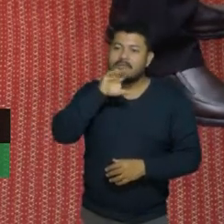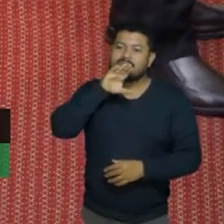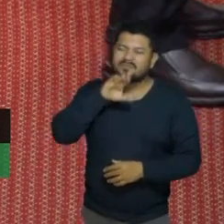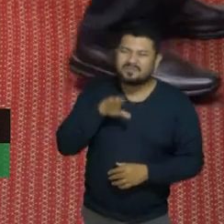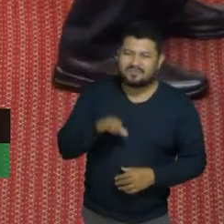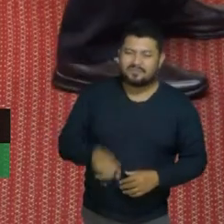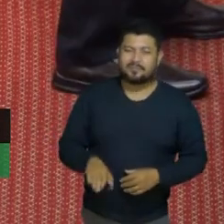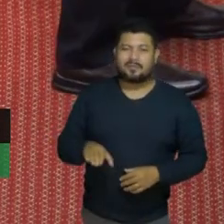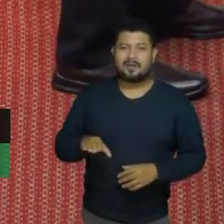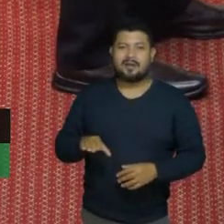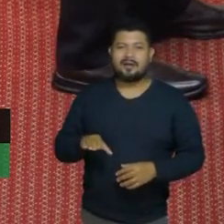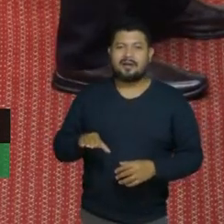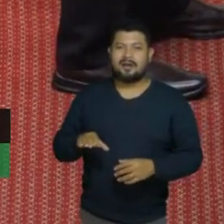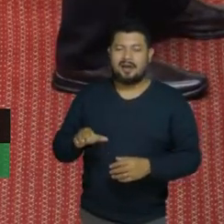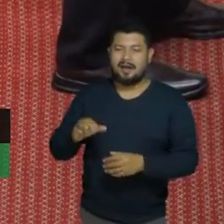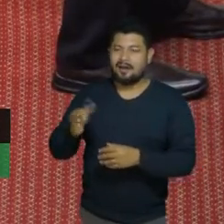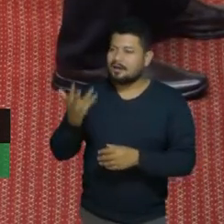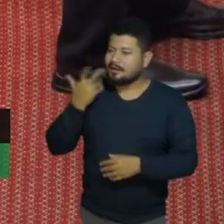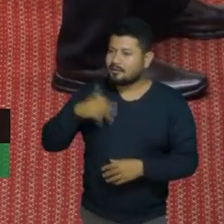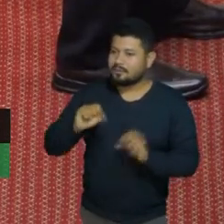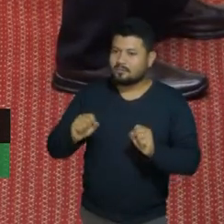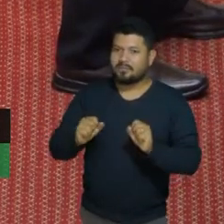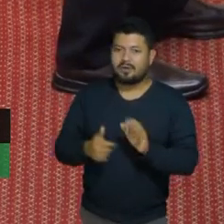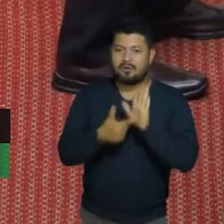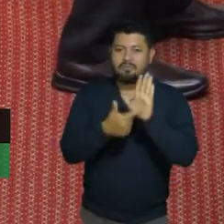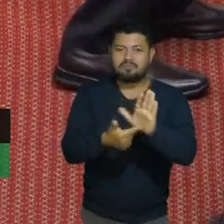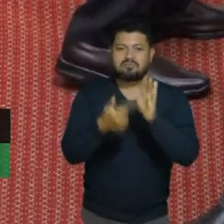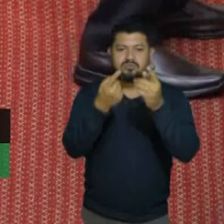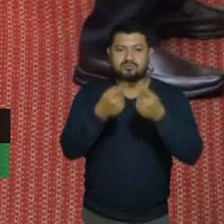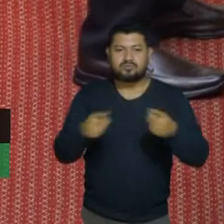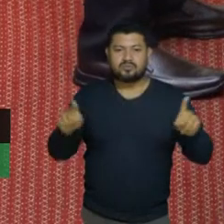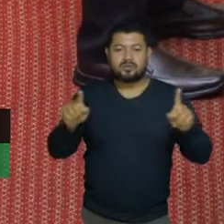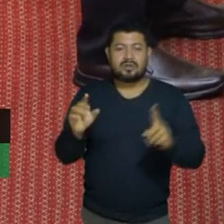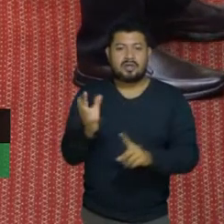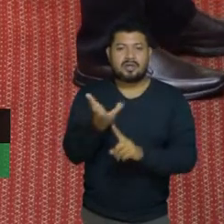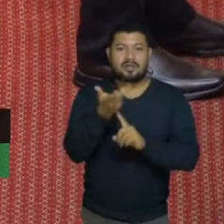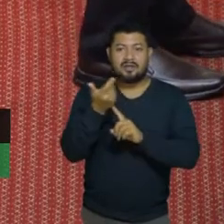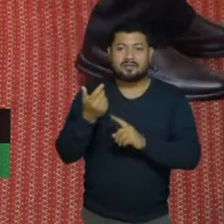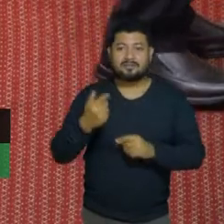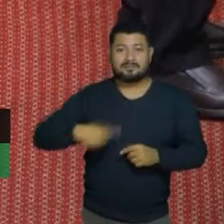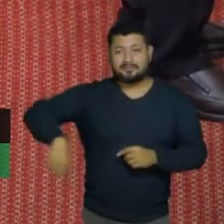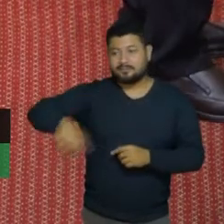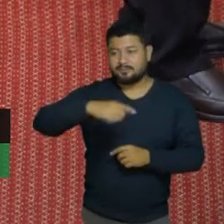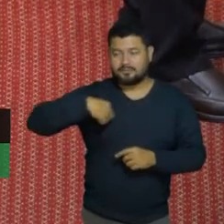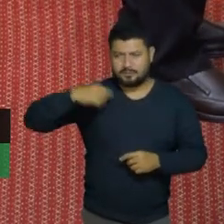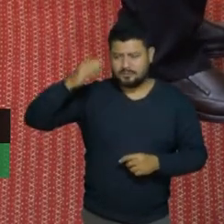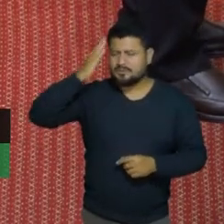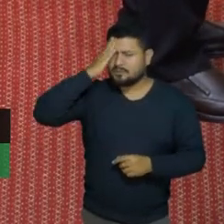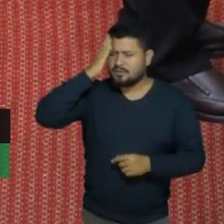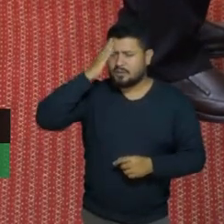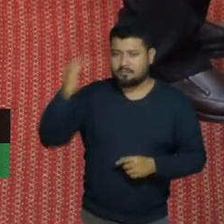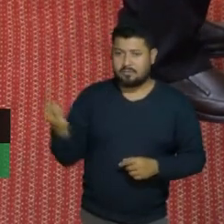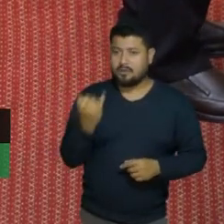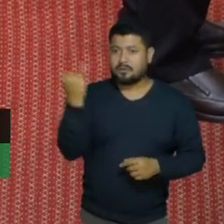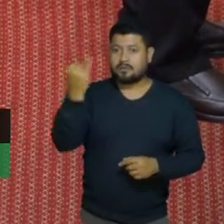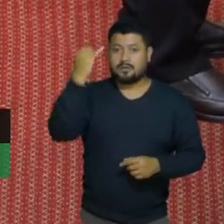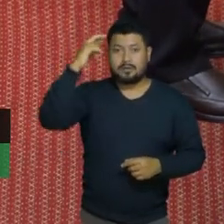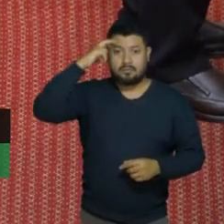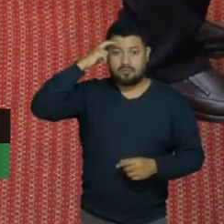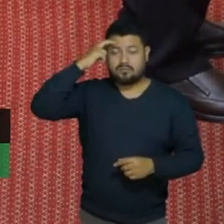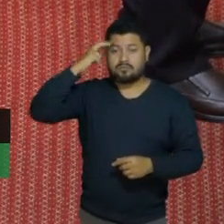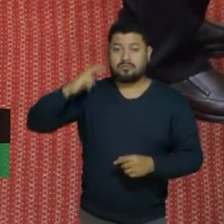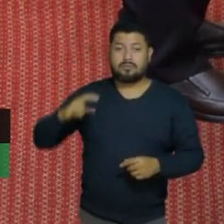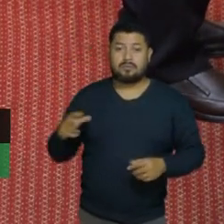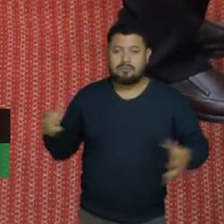Então, eu sei a importância da festa para a nossa cultura e para a nossa tradição, Luana, para a gente poder